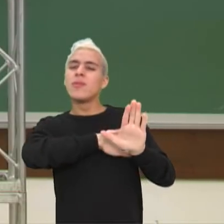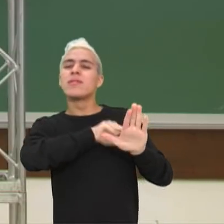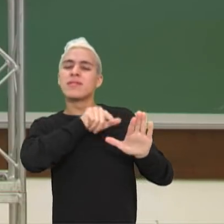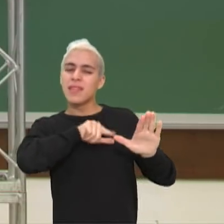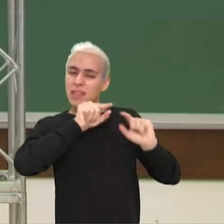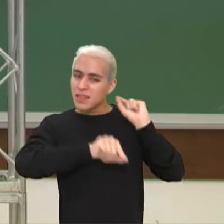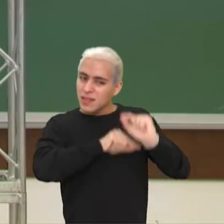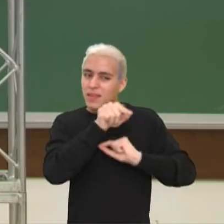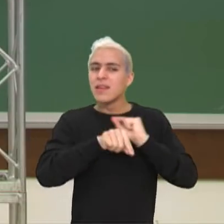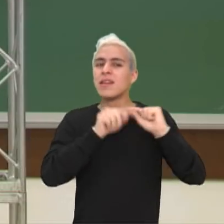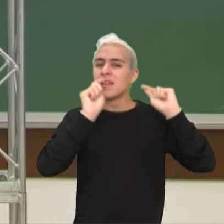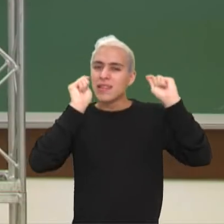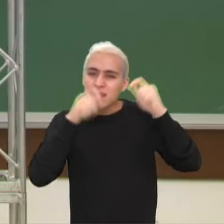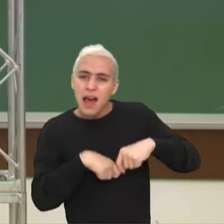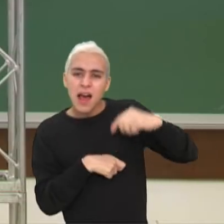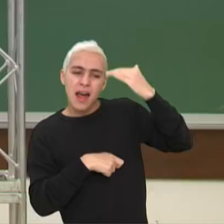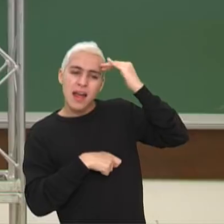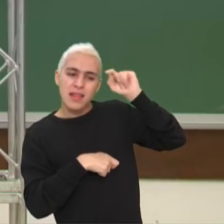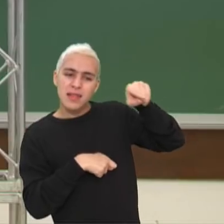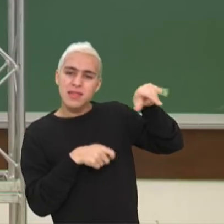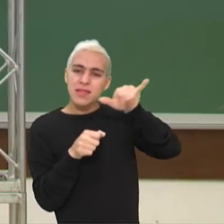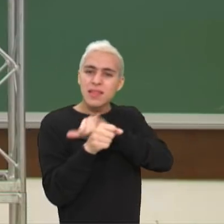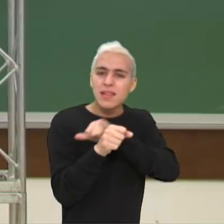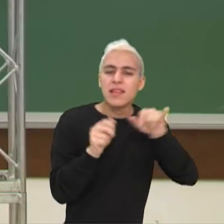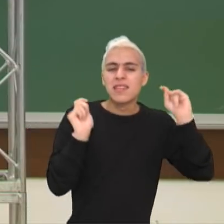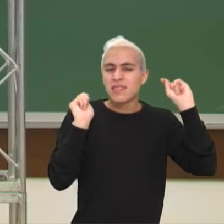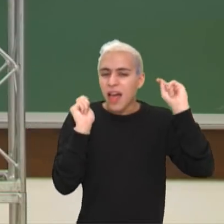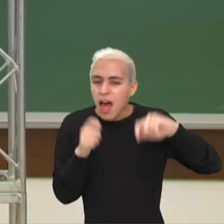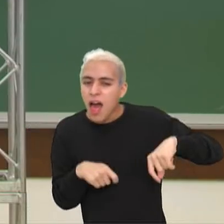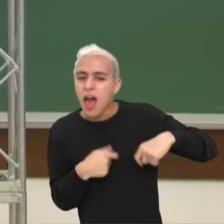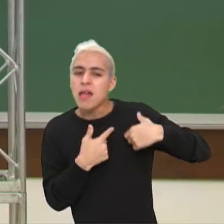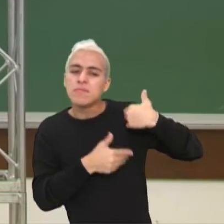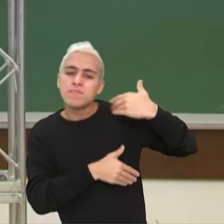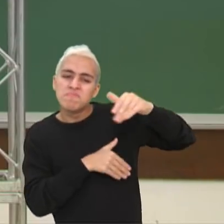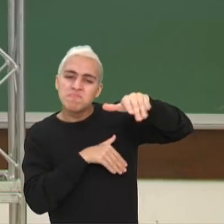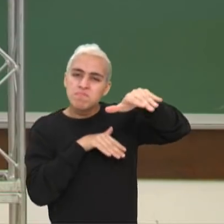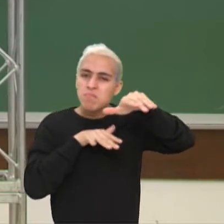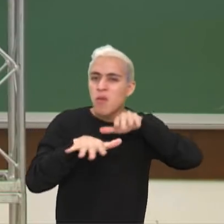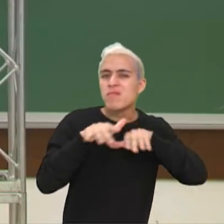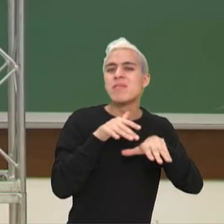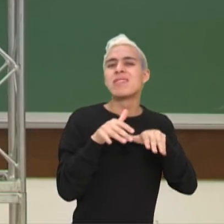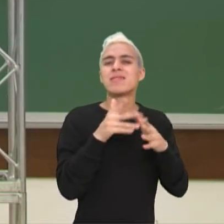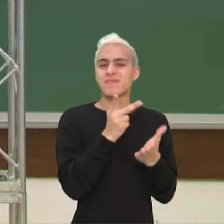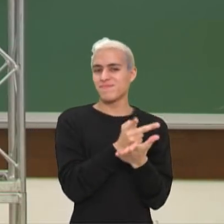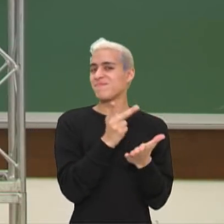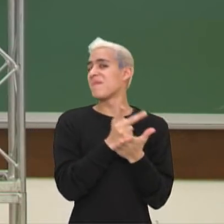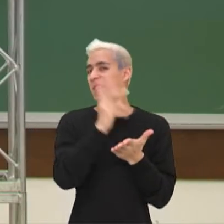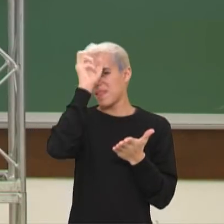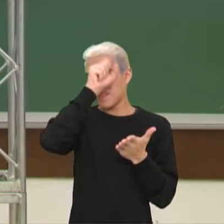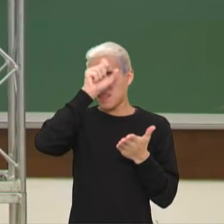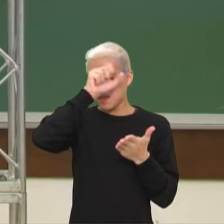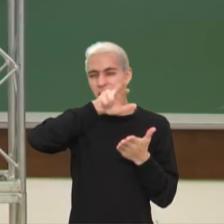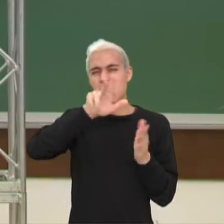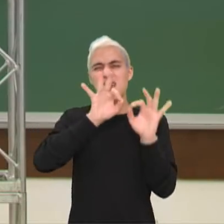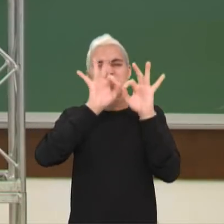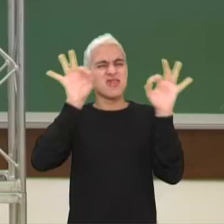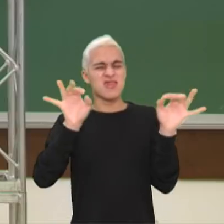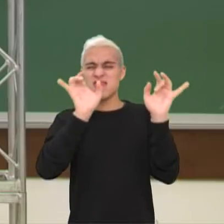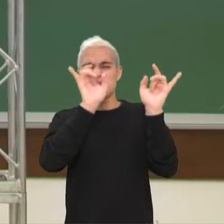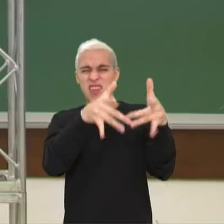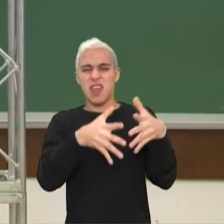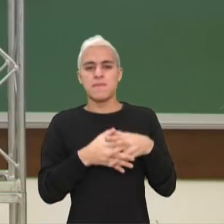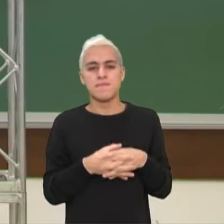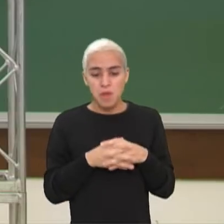A gente está entendendo uma estratégia, a gente está entendendo um movimento, então a gente sempre vai estar aprendendo. Então não é algo assim, eu